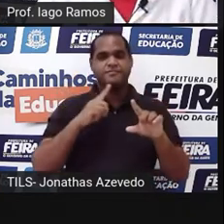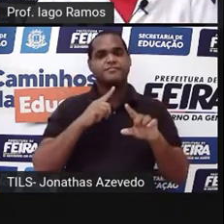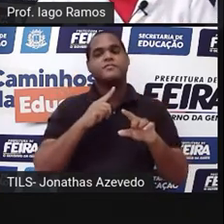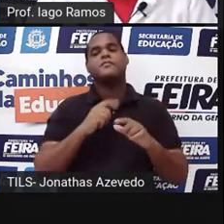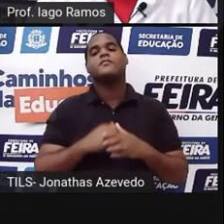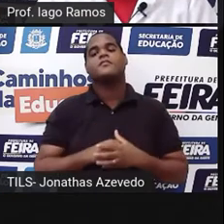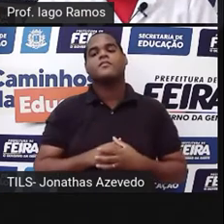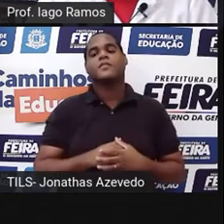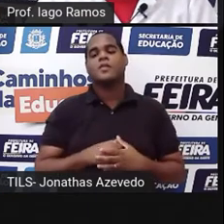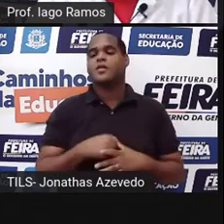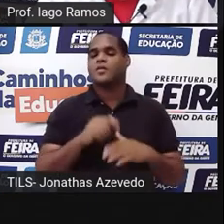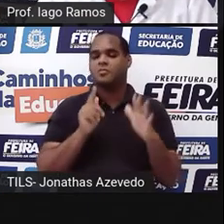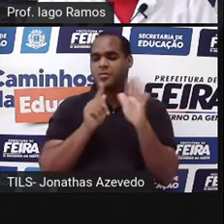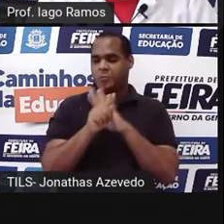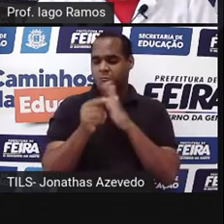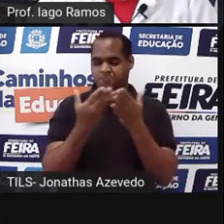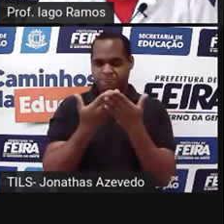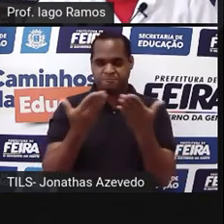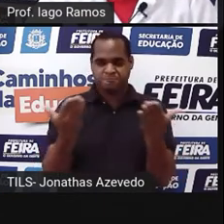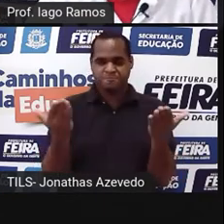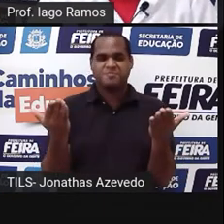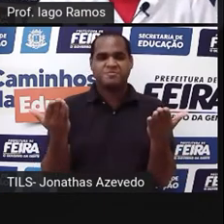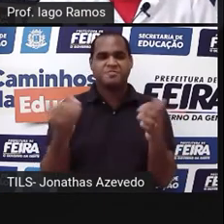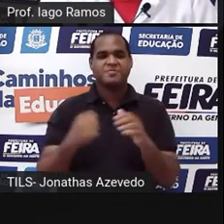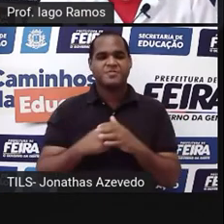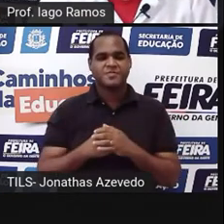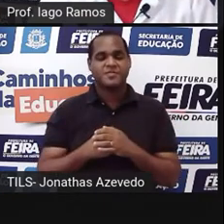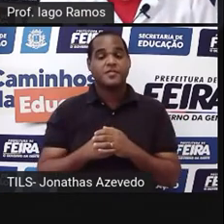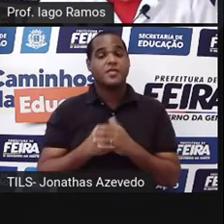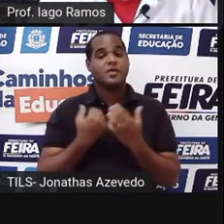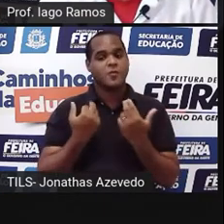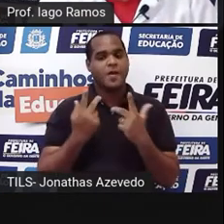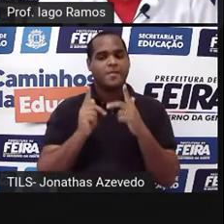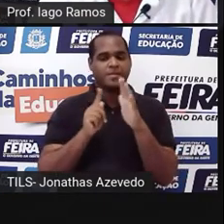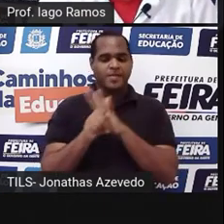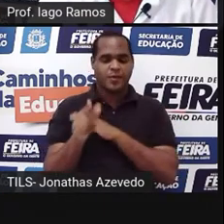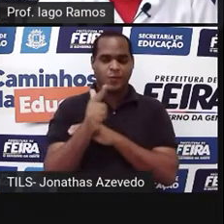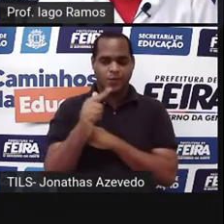Deixa eu te fazer mais uma pergunta, tá? Só mais uma perguntinha.